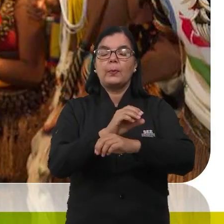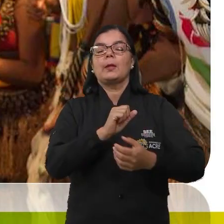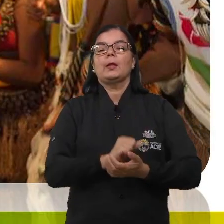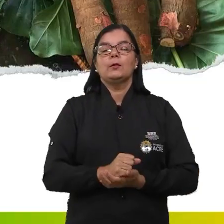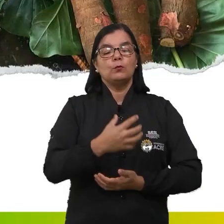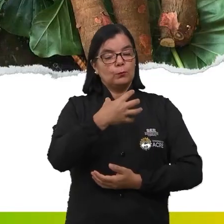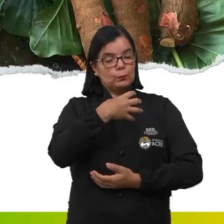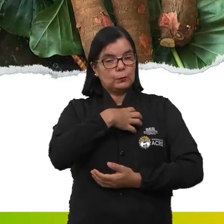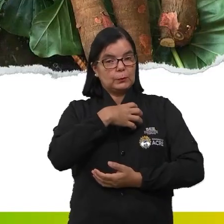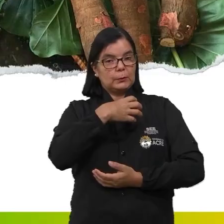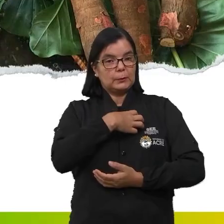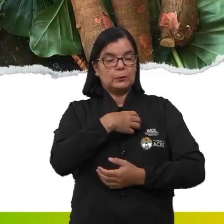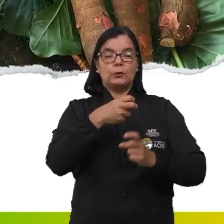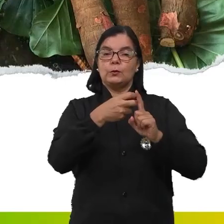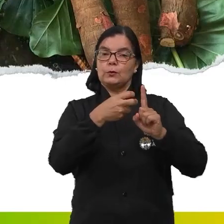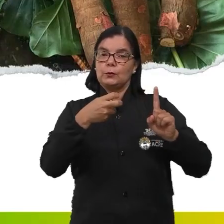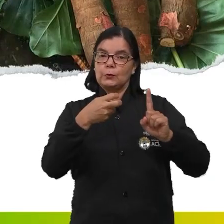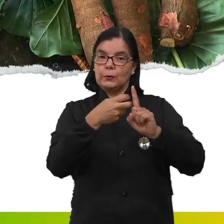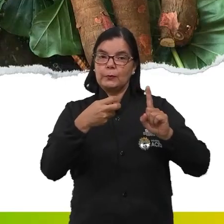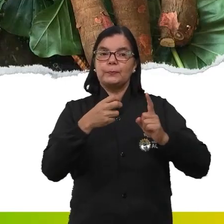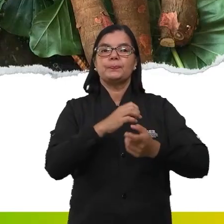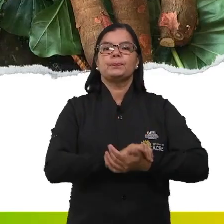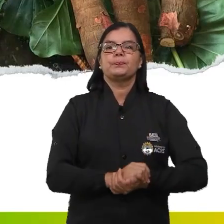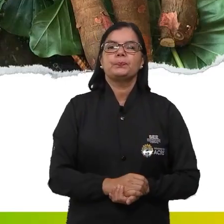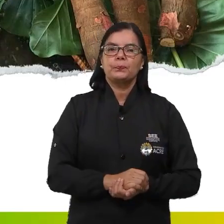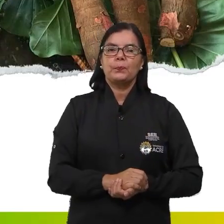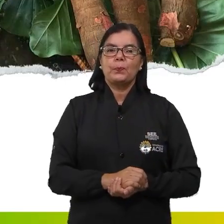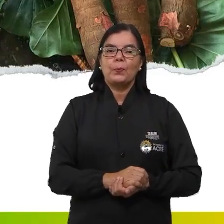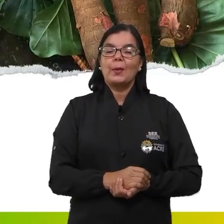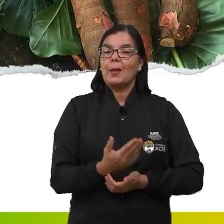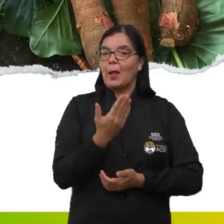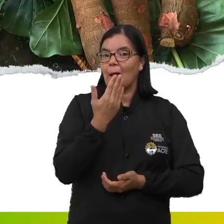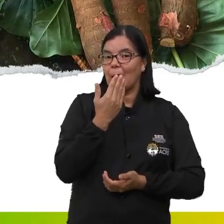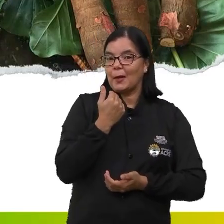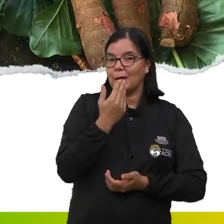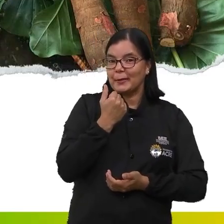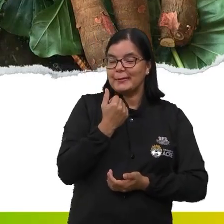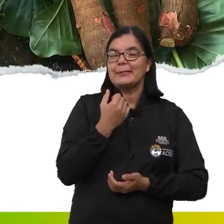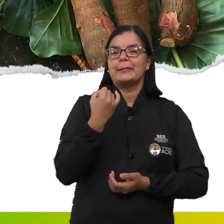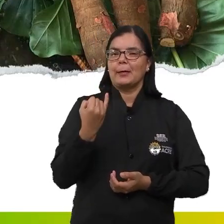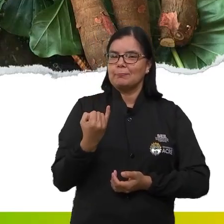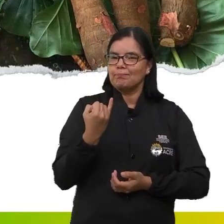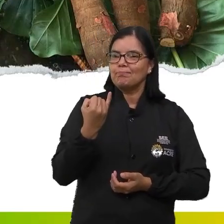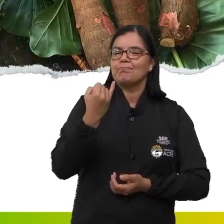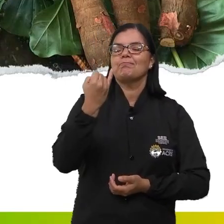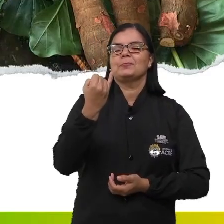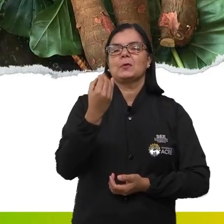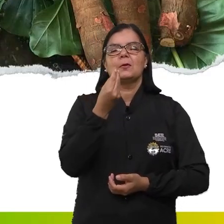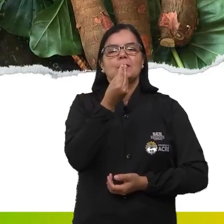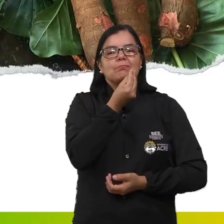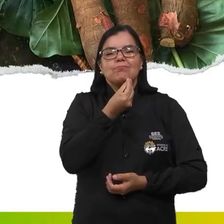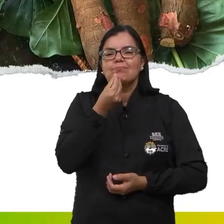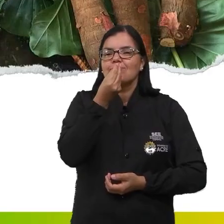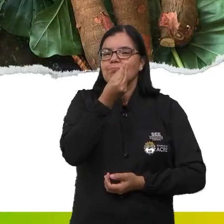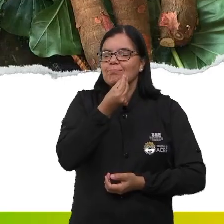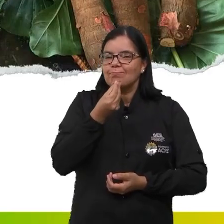imaterial indígena e a cultura material. A culinária, que é riquíssima e saborosa,